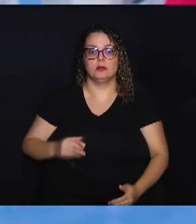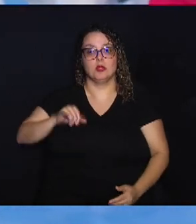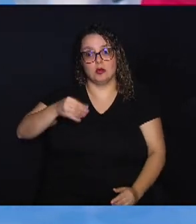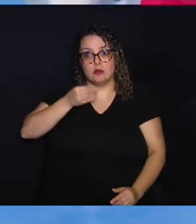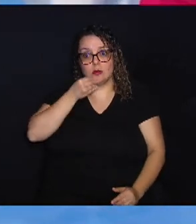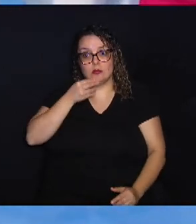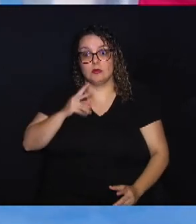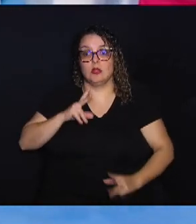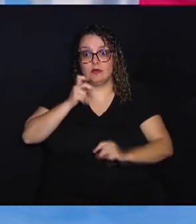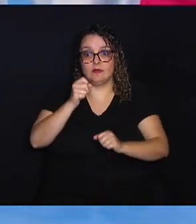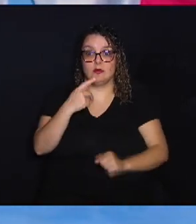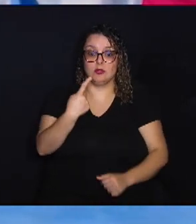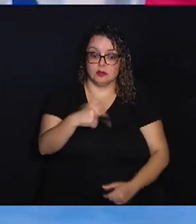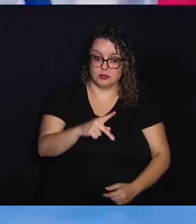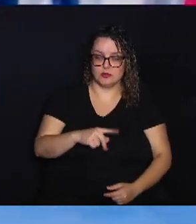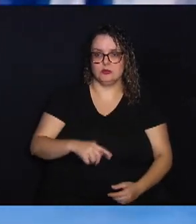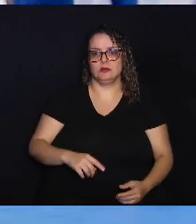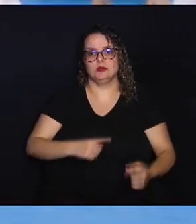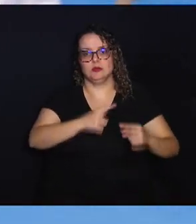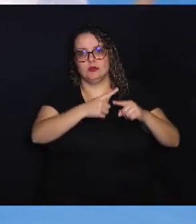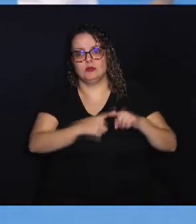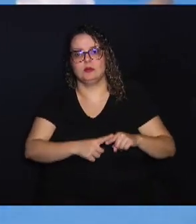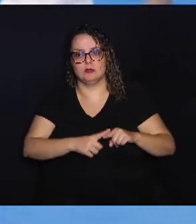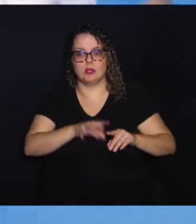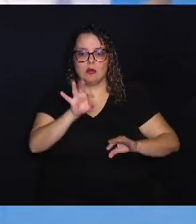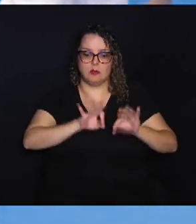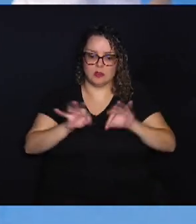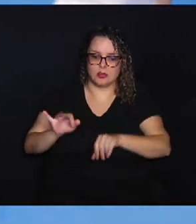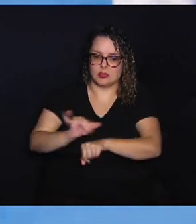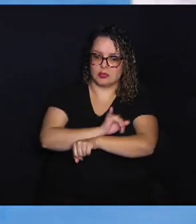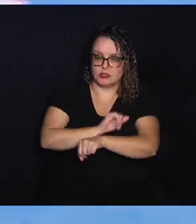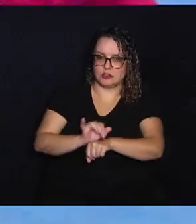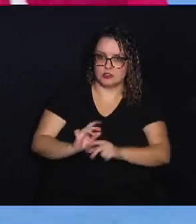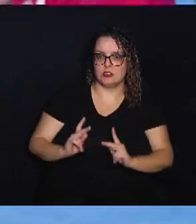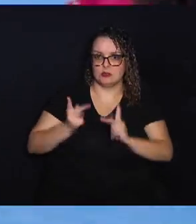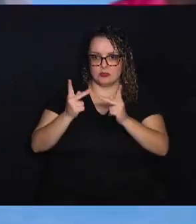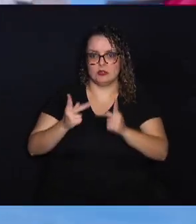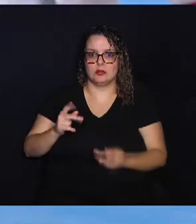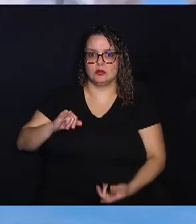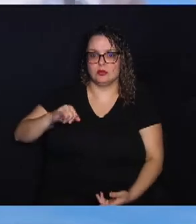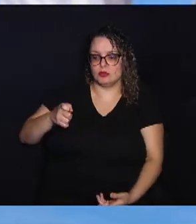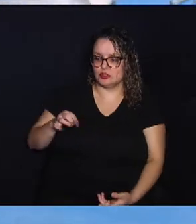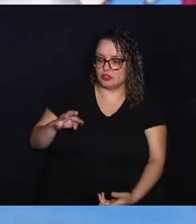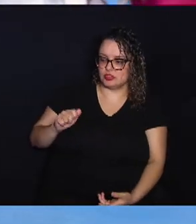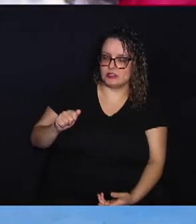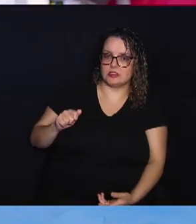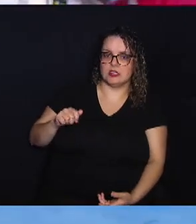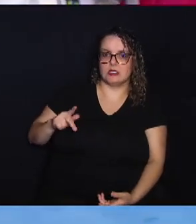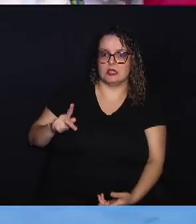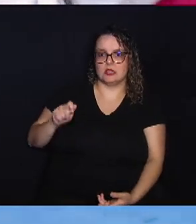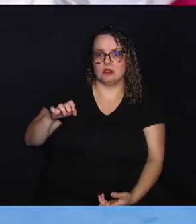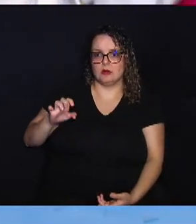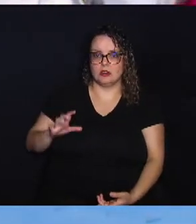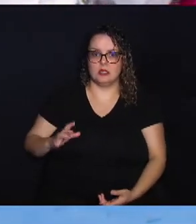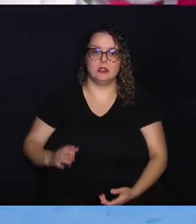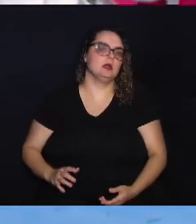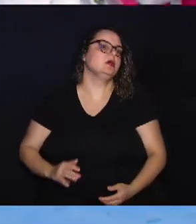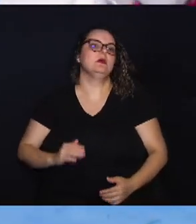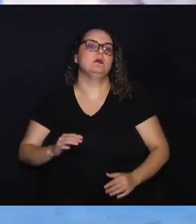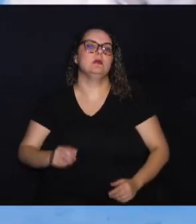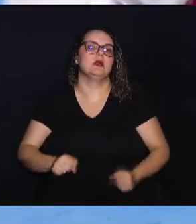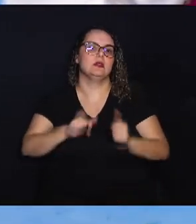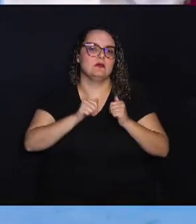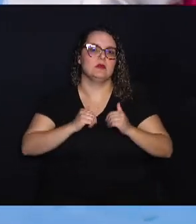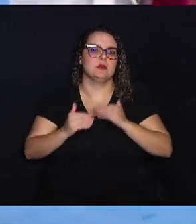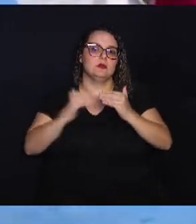meu adversário para projetá-lo e ganhar a luta. E o terceiro princípio é o Jita Kyoe, que é o benefício e prosperidade mútua. Então o que a gente